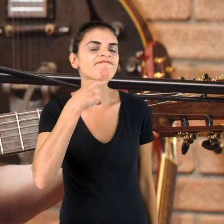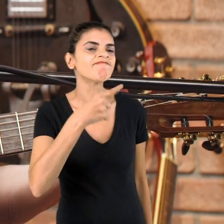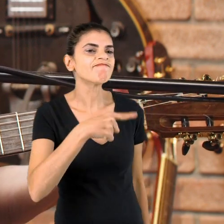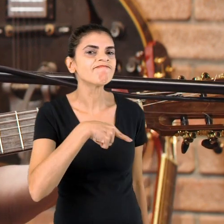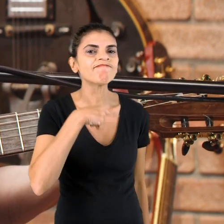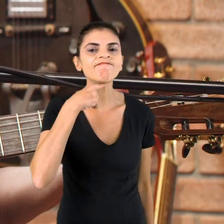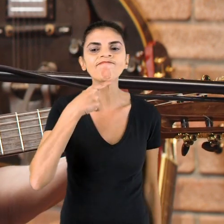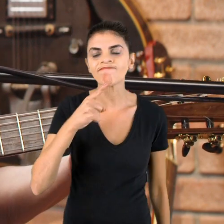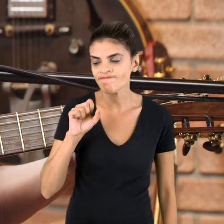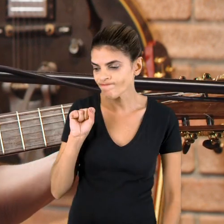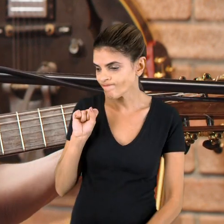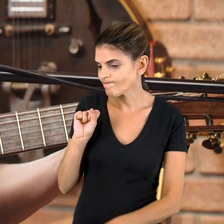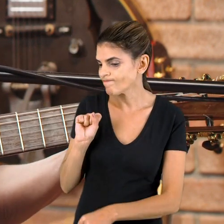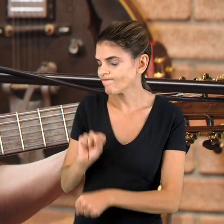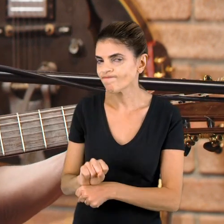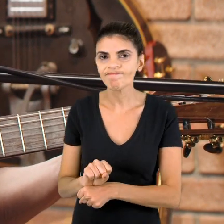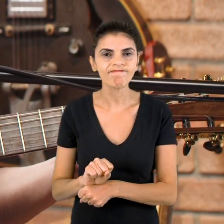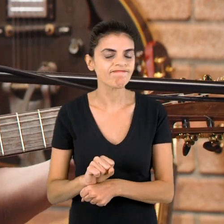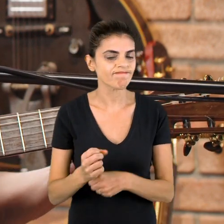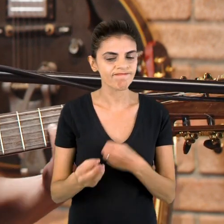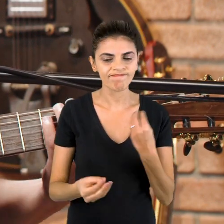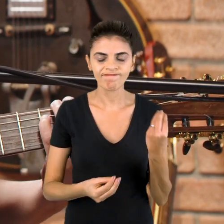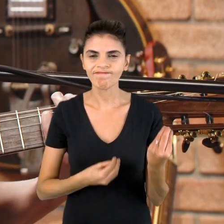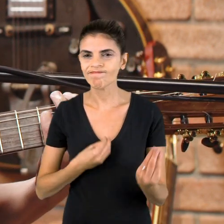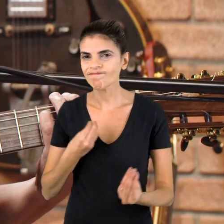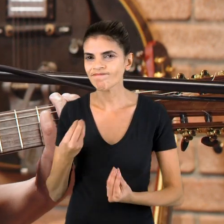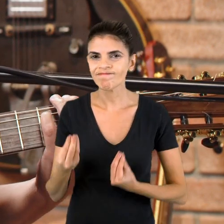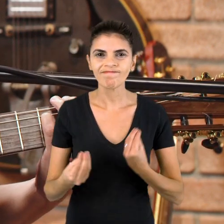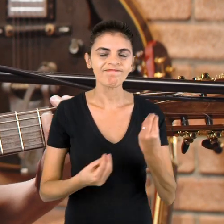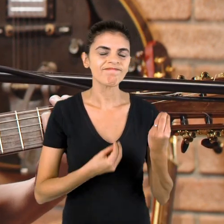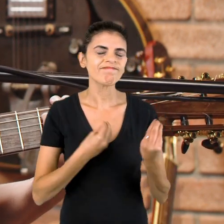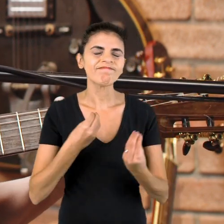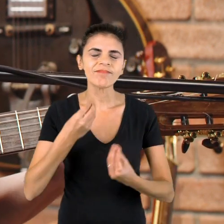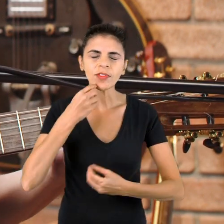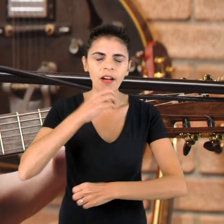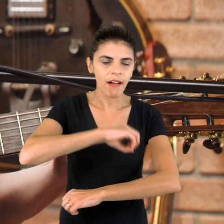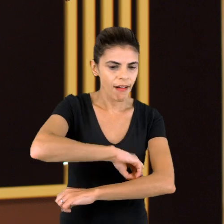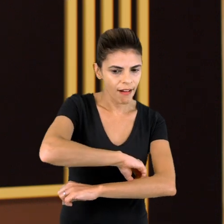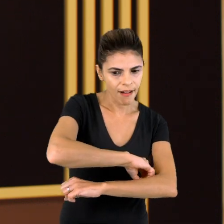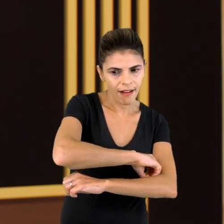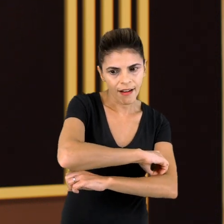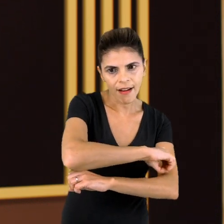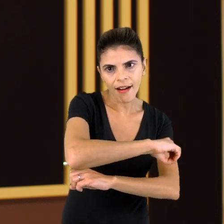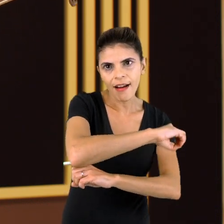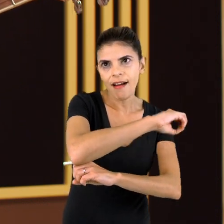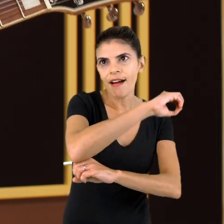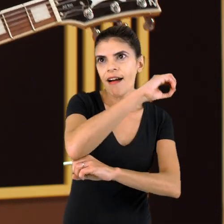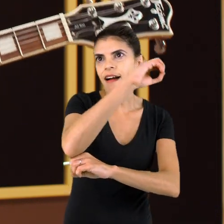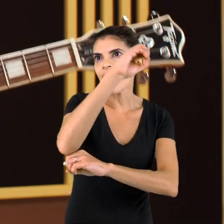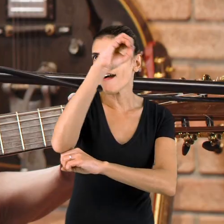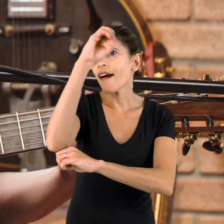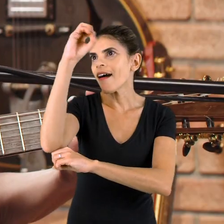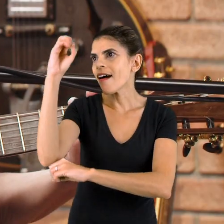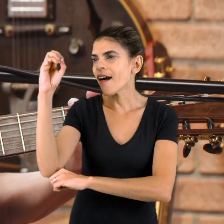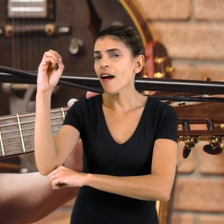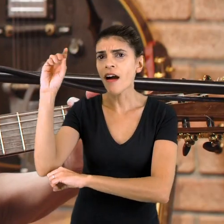consigo parar. Lá fora o dia já clareou, mas se você